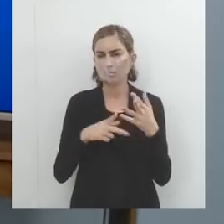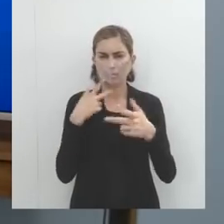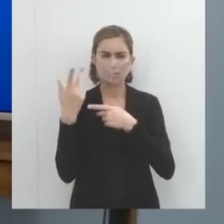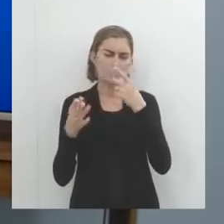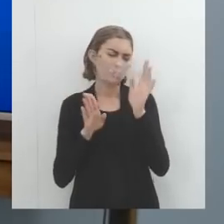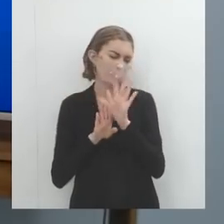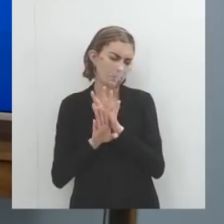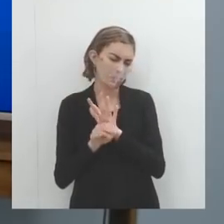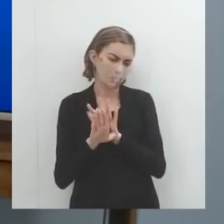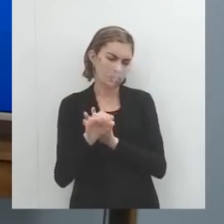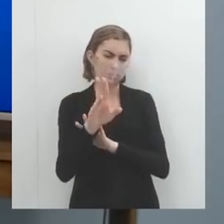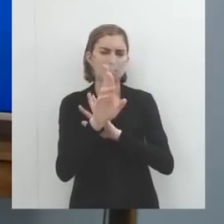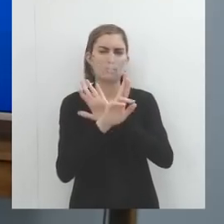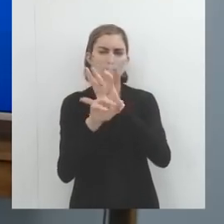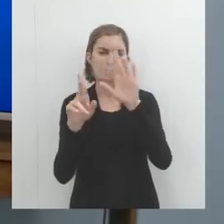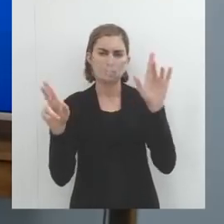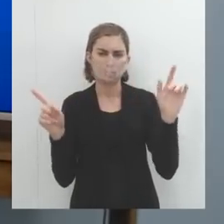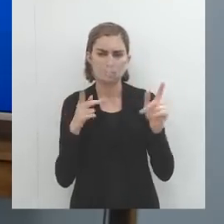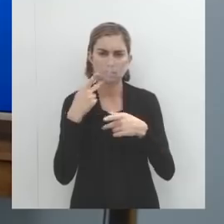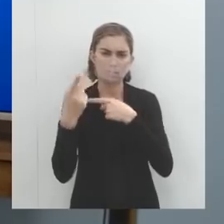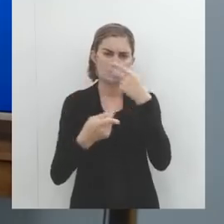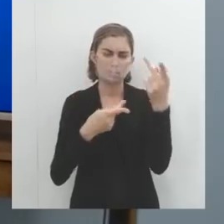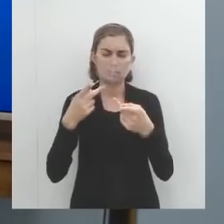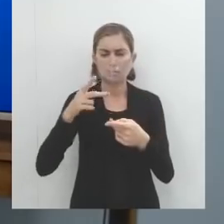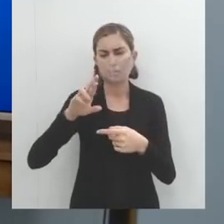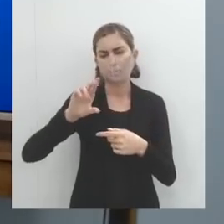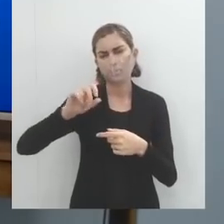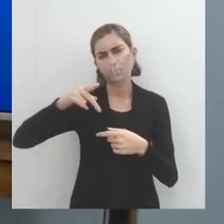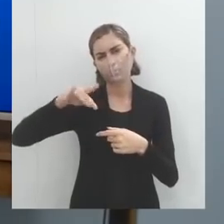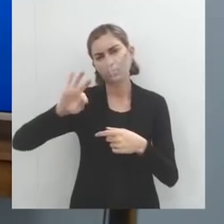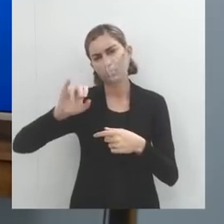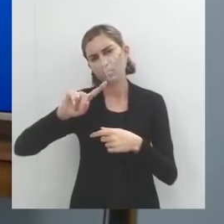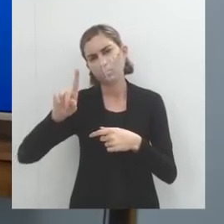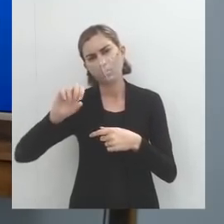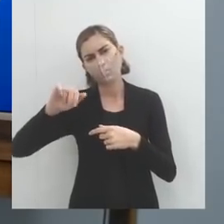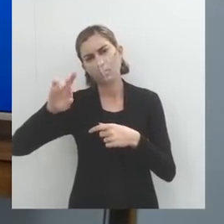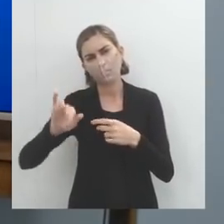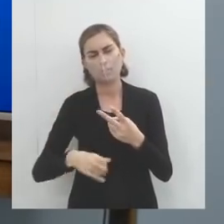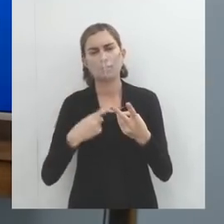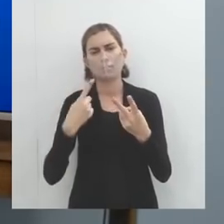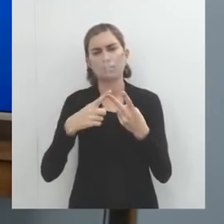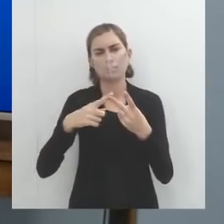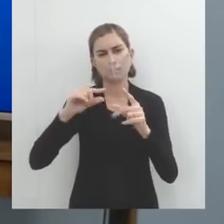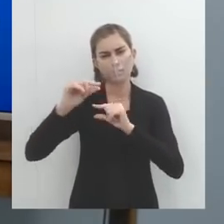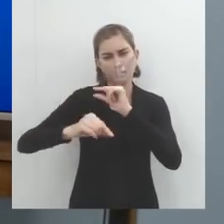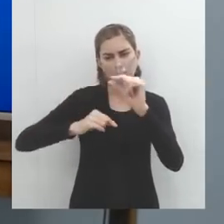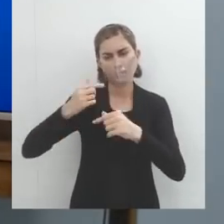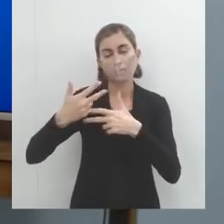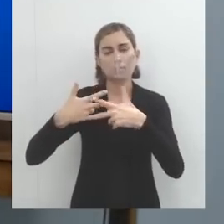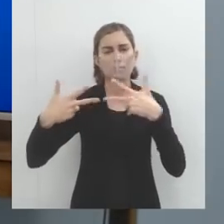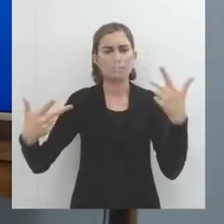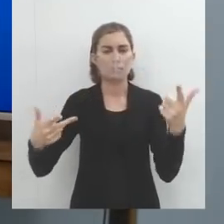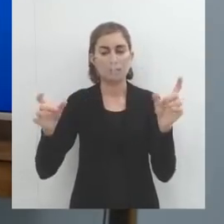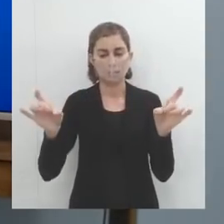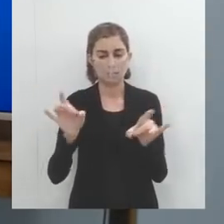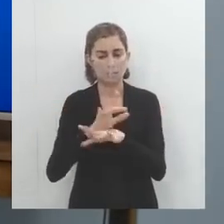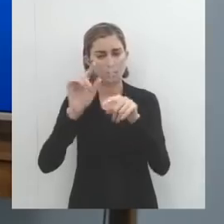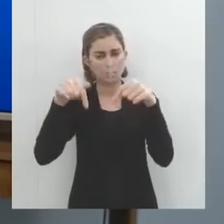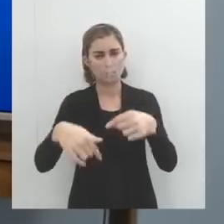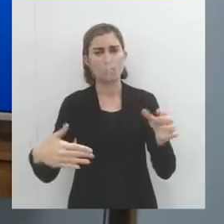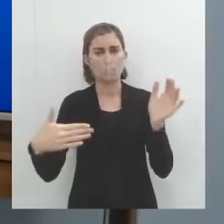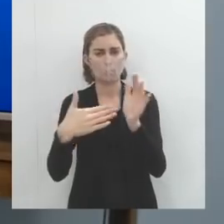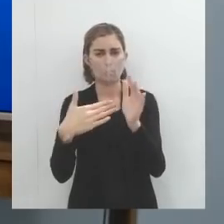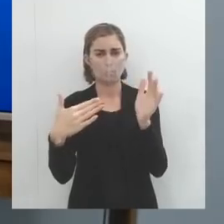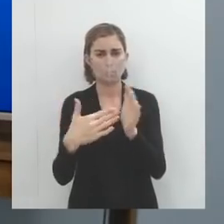das bacterioses, falamos dos protozoários, lembramos as protozooses e nós terminamos aqui no nosso